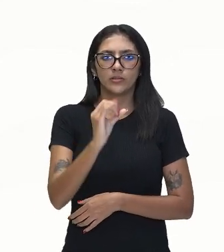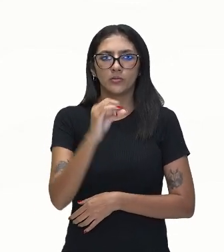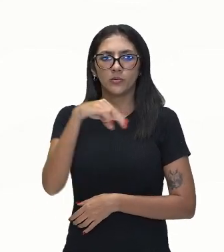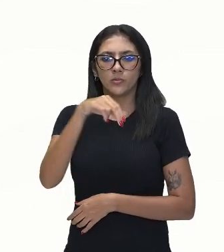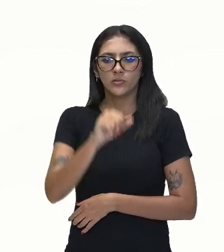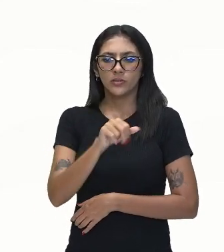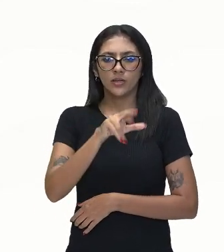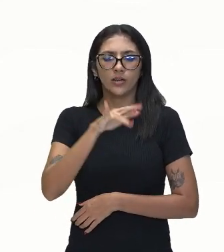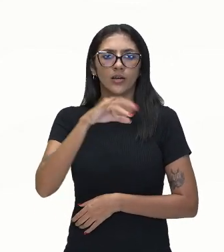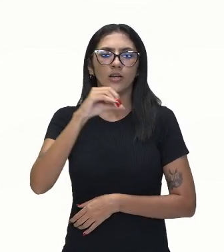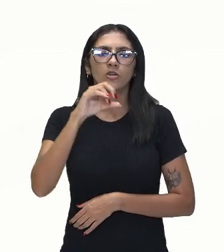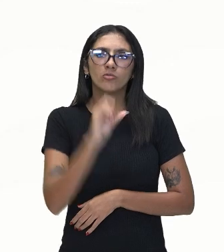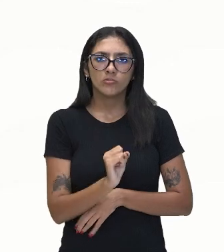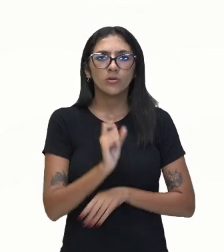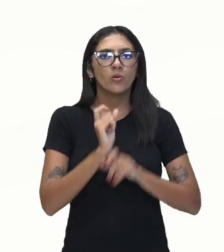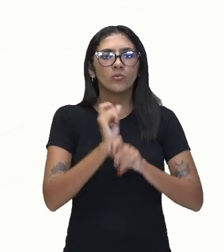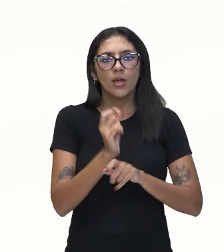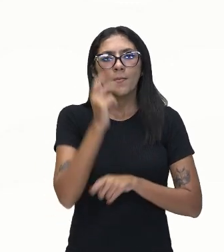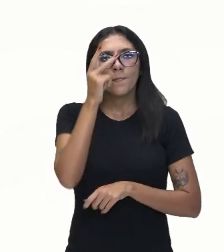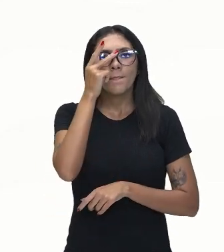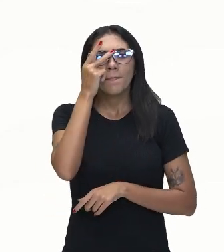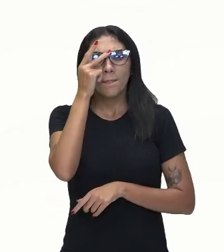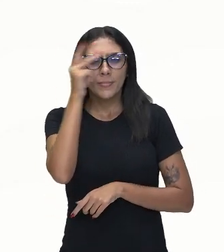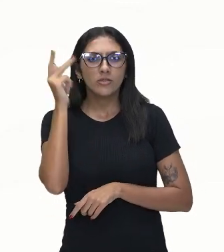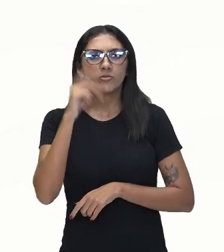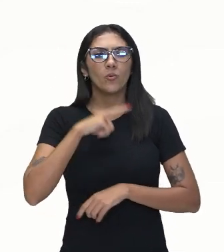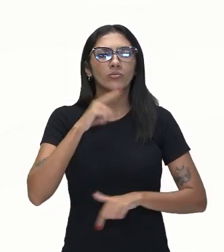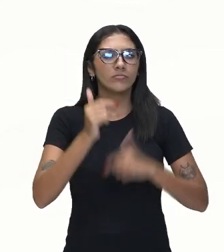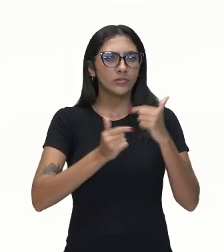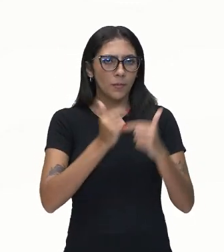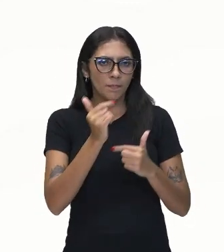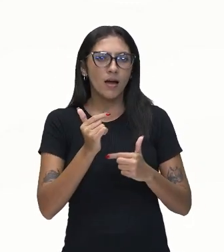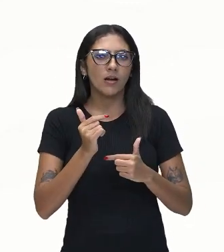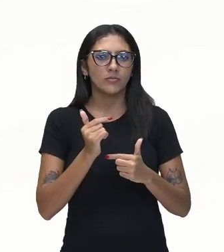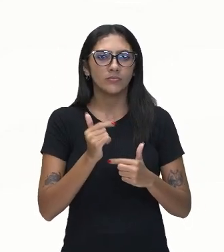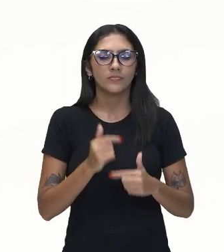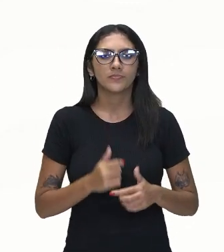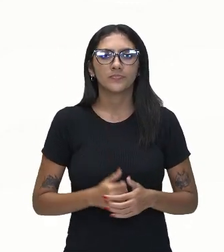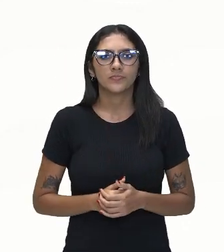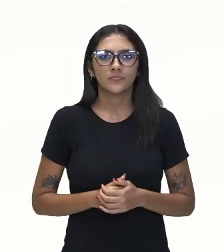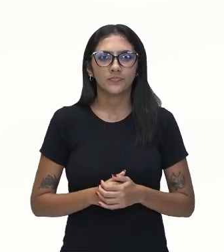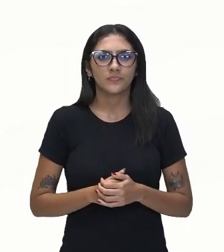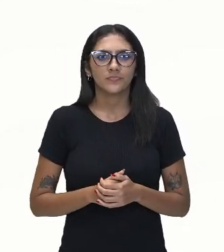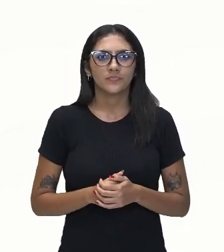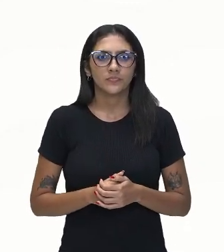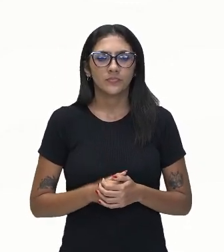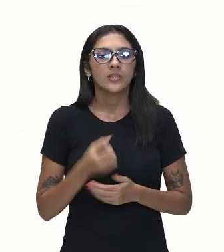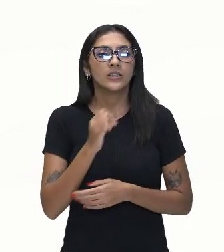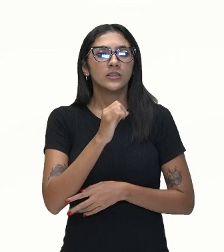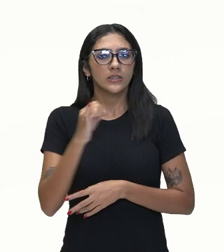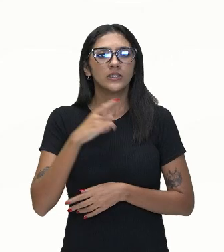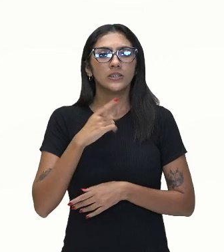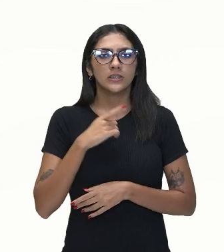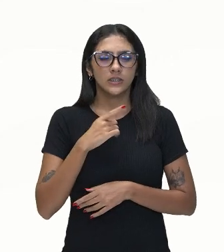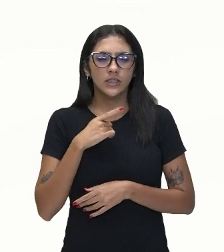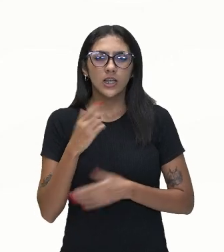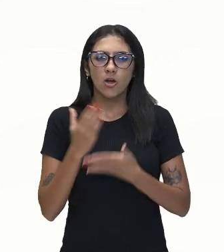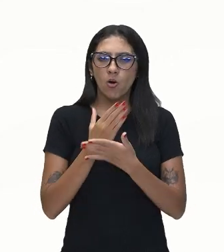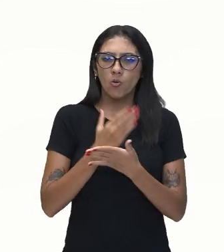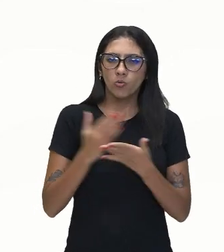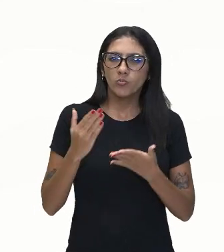dos funcionários votou para a diminuição de carga horária. Veja, se eu tenho essas condições,